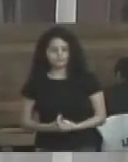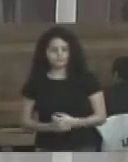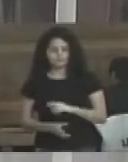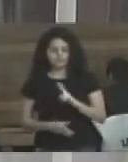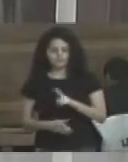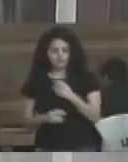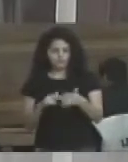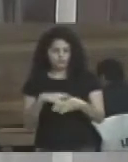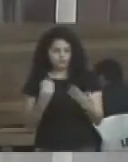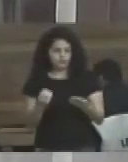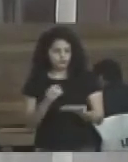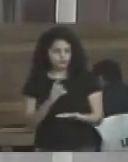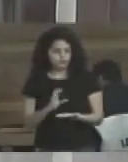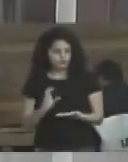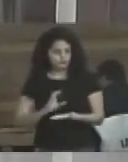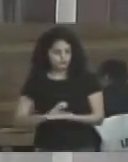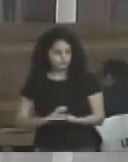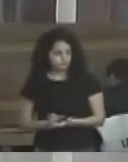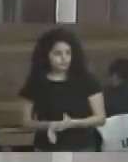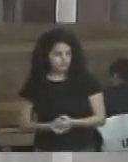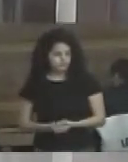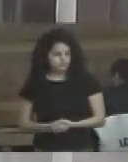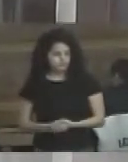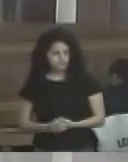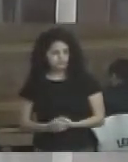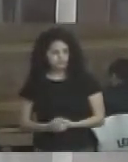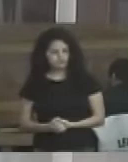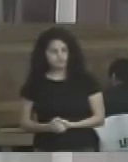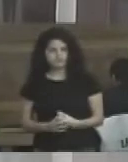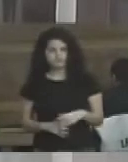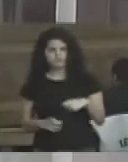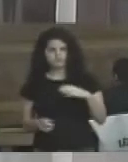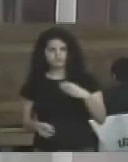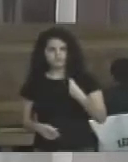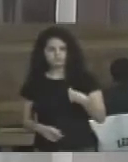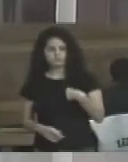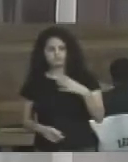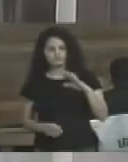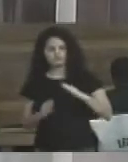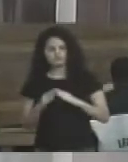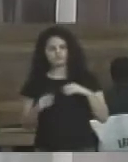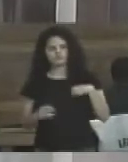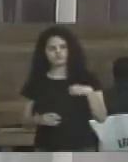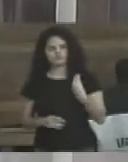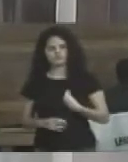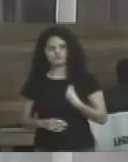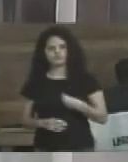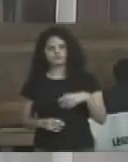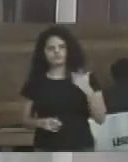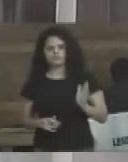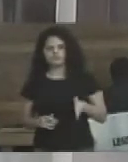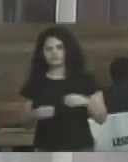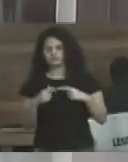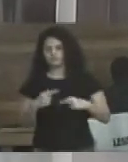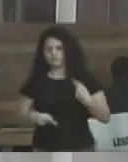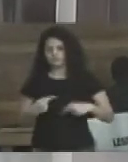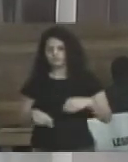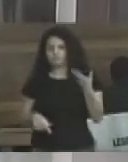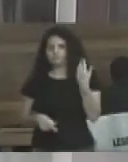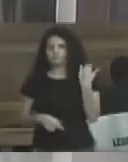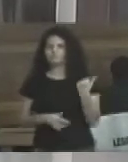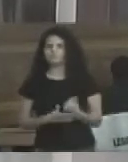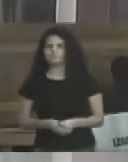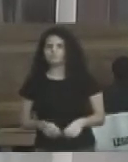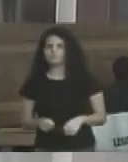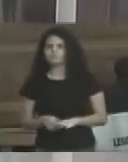contrapartidas previstas. É sabido que o empreendimento Minha Casa Minha Vida na Banqueta fora debatido no legislativo passado, o